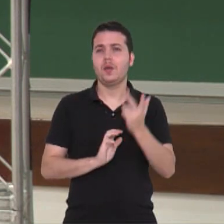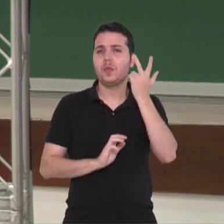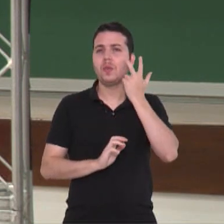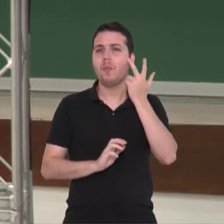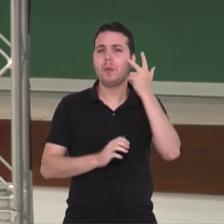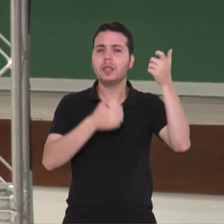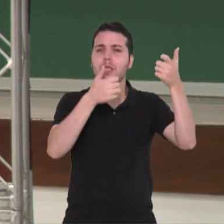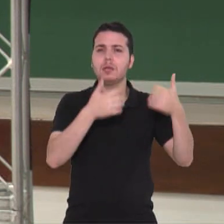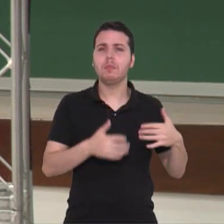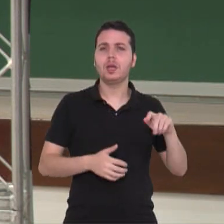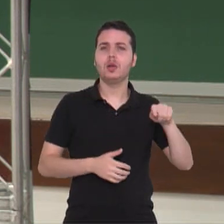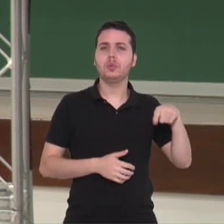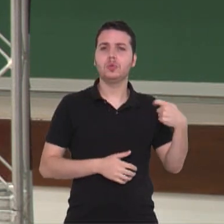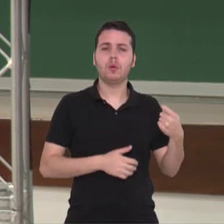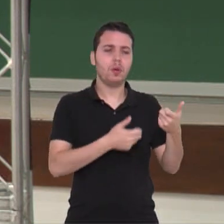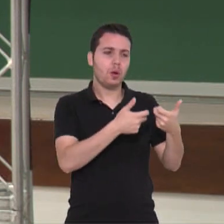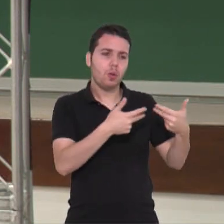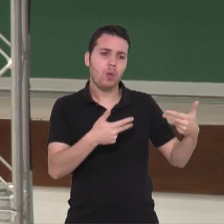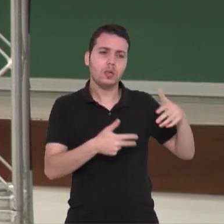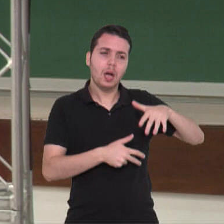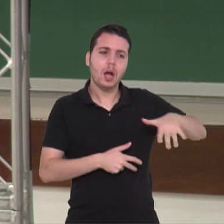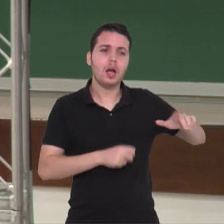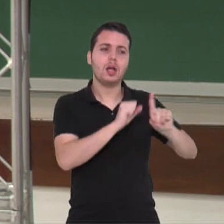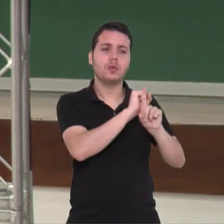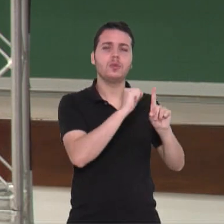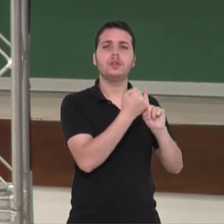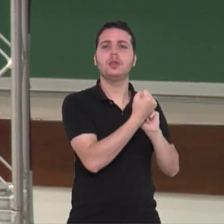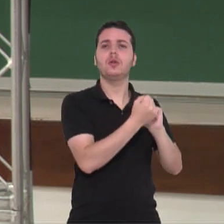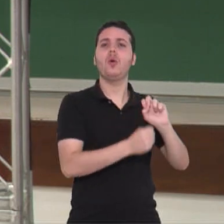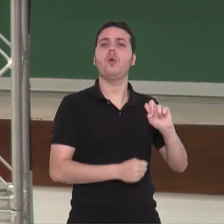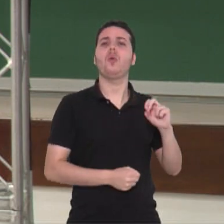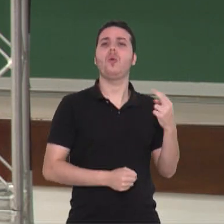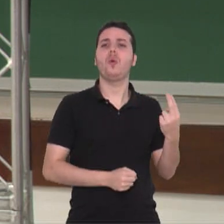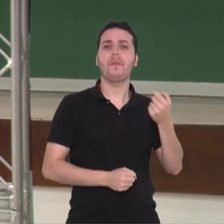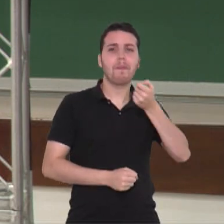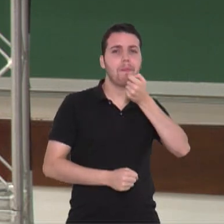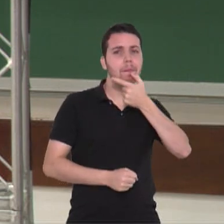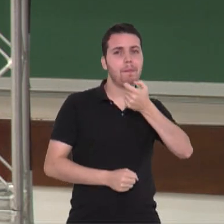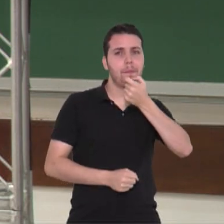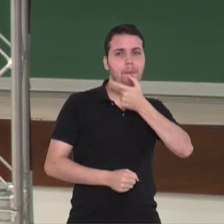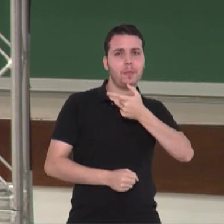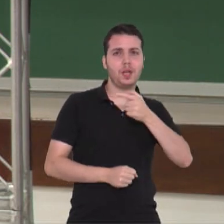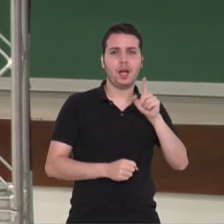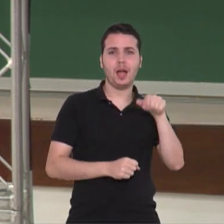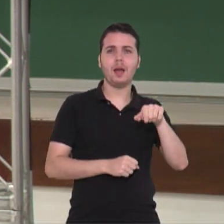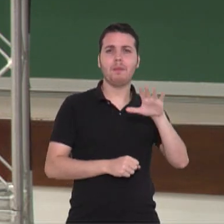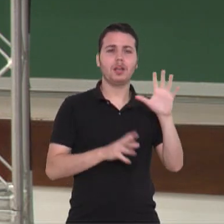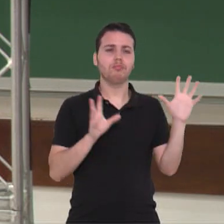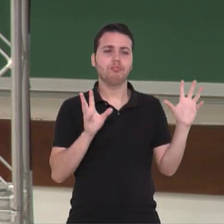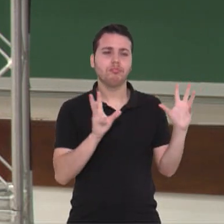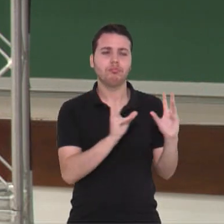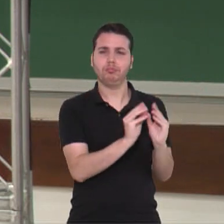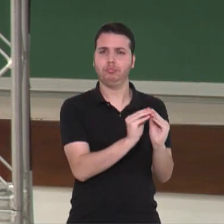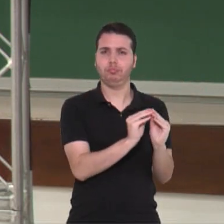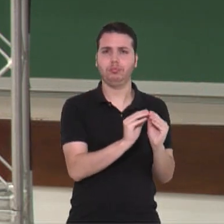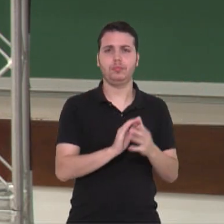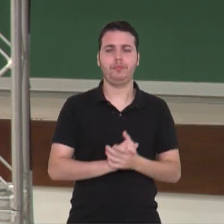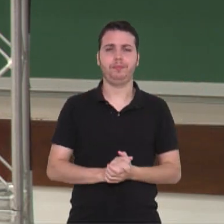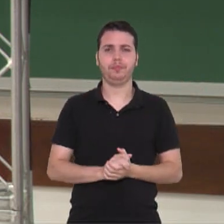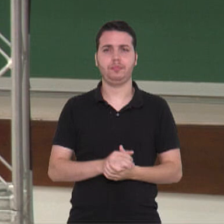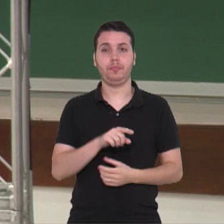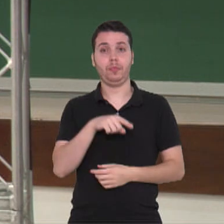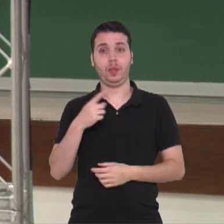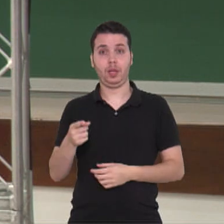valores sociais ou humor. Então, ela é mais, ela é sintetizada. Já a história